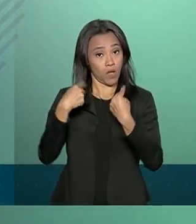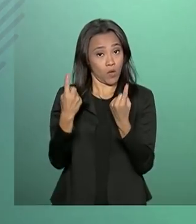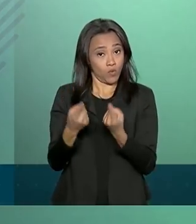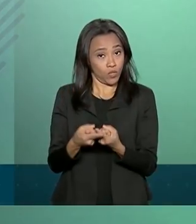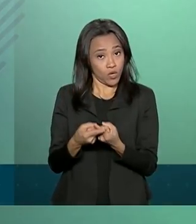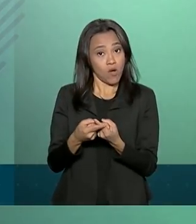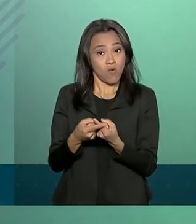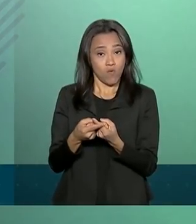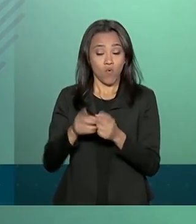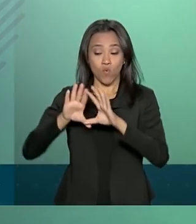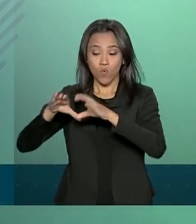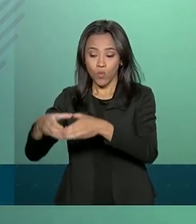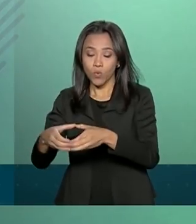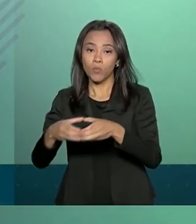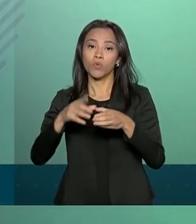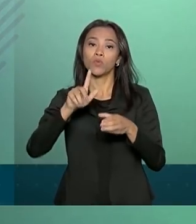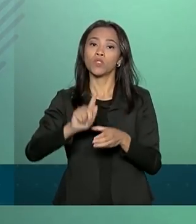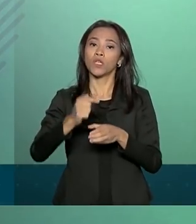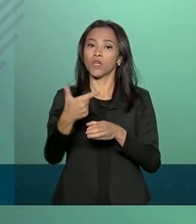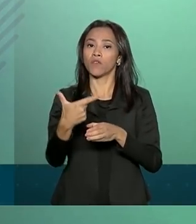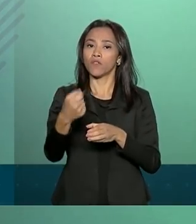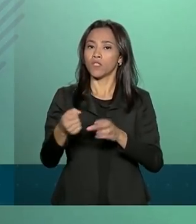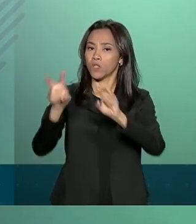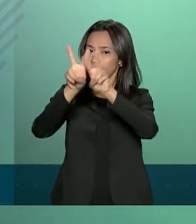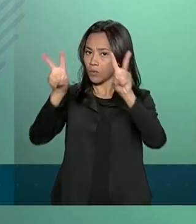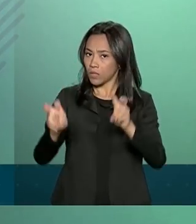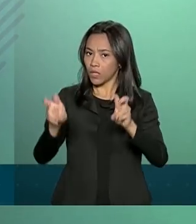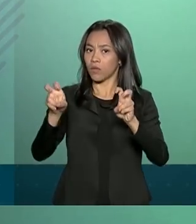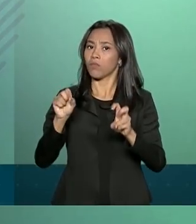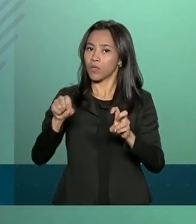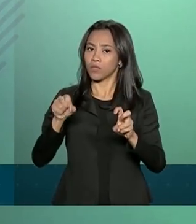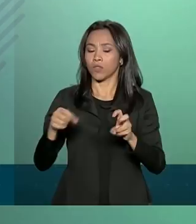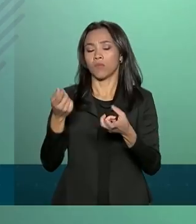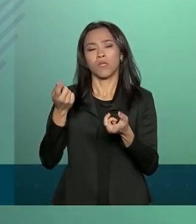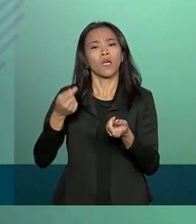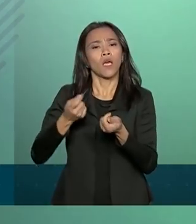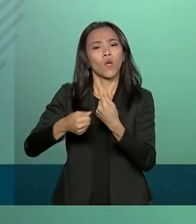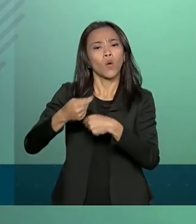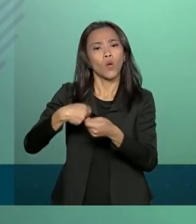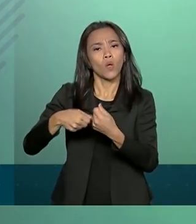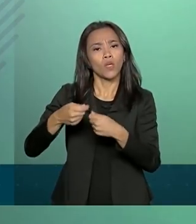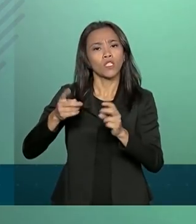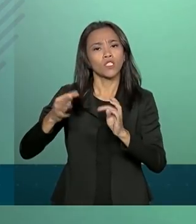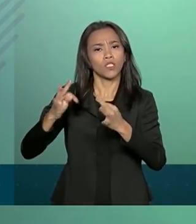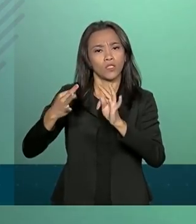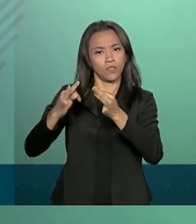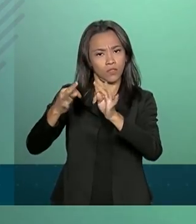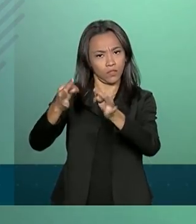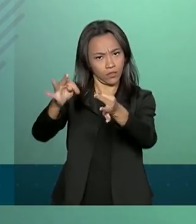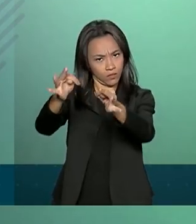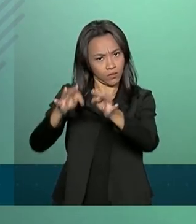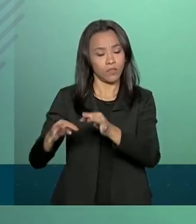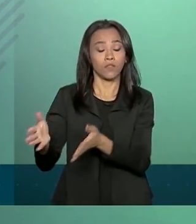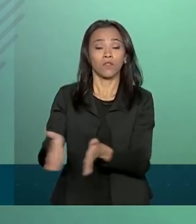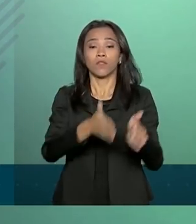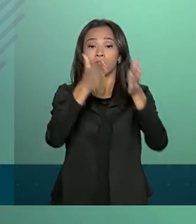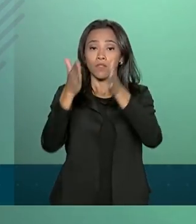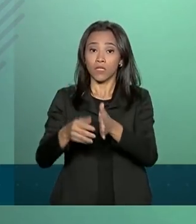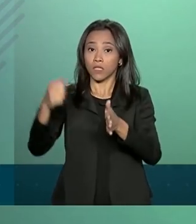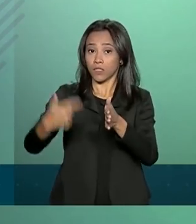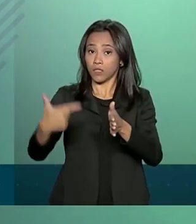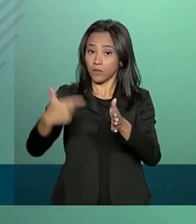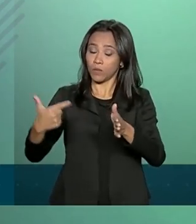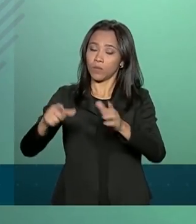g20 sobre economia digital e em seguida na segunda sessão plenária